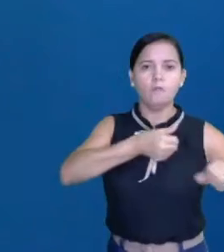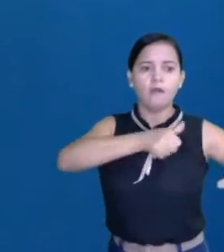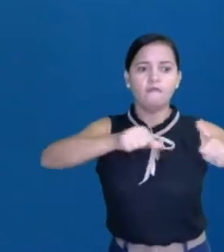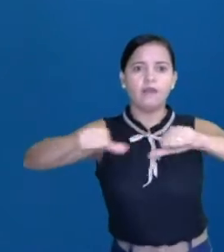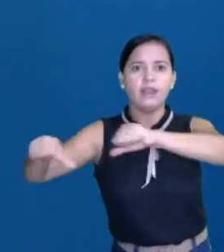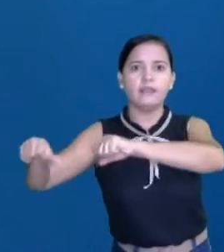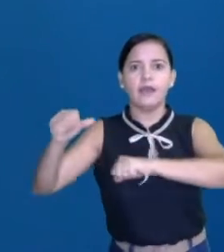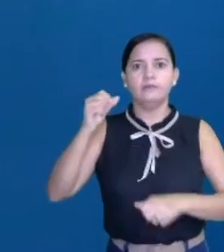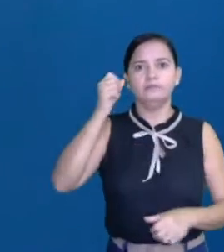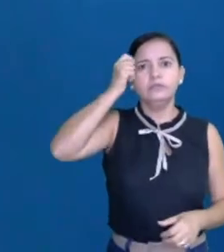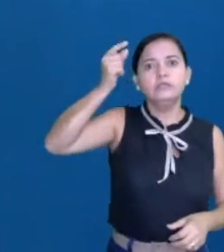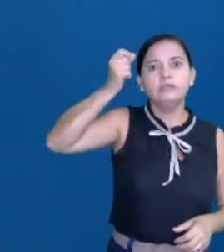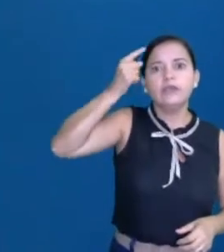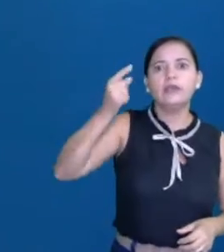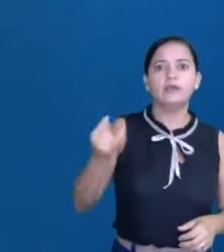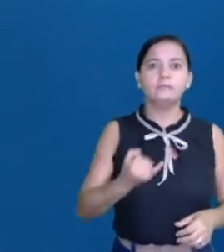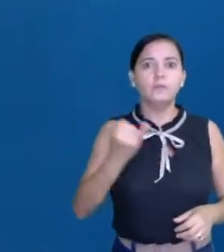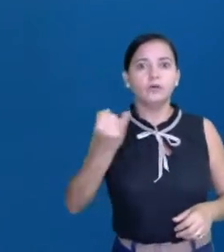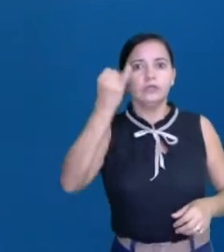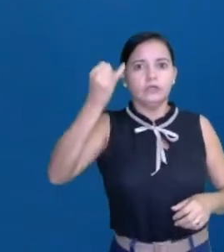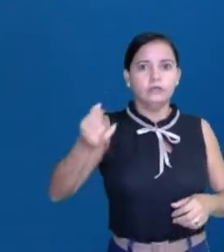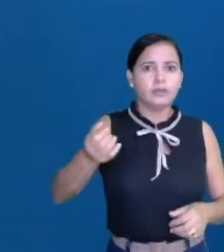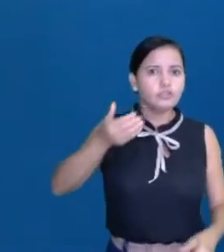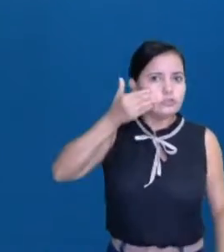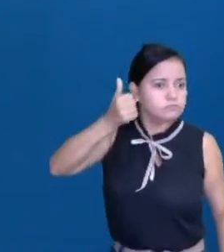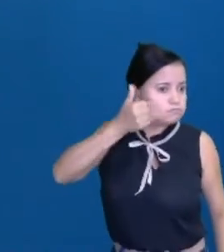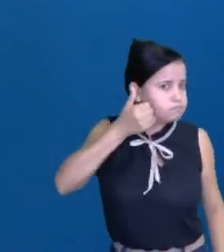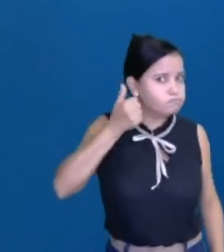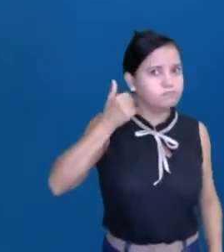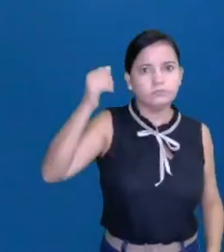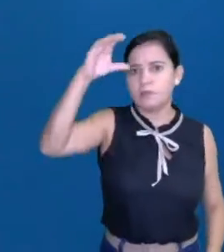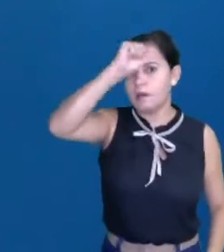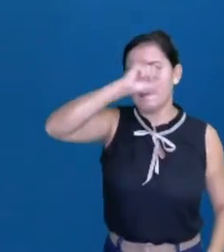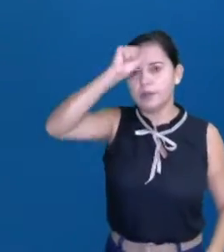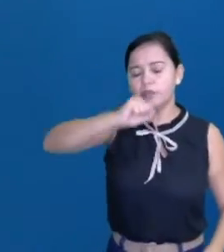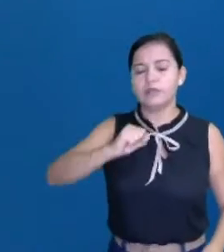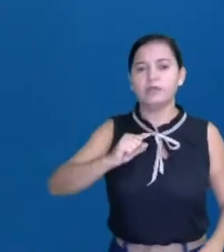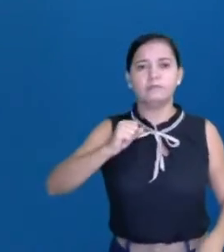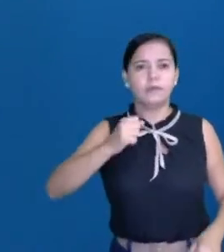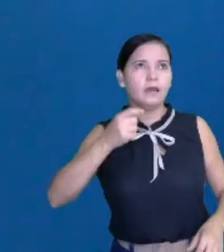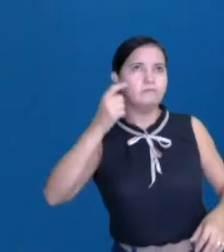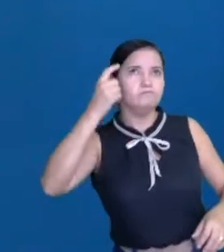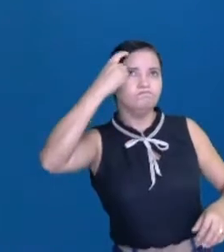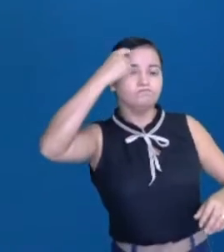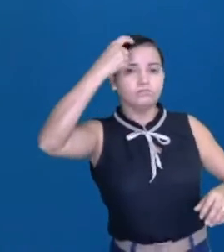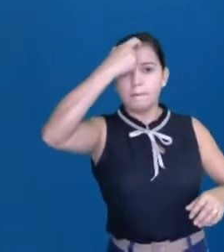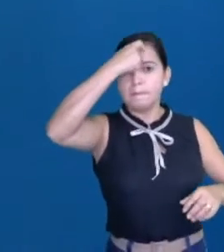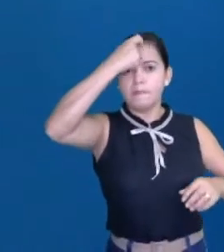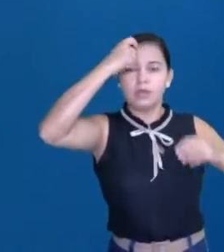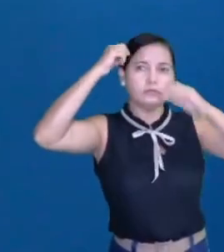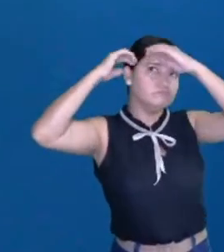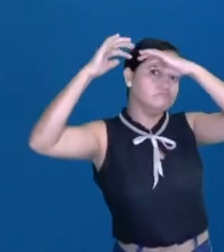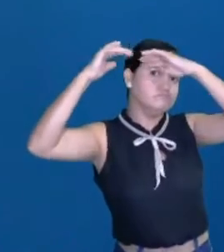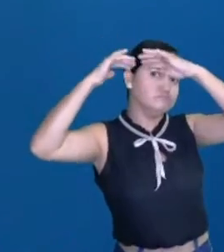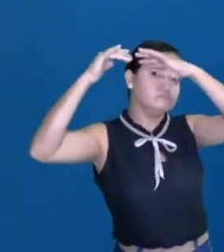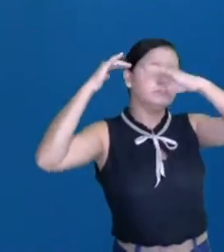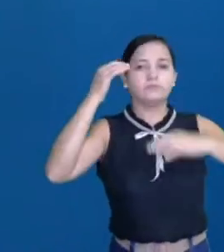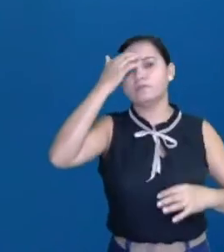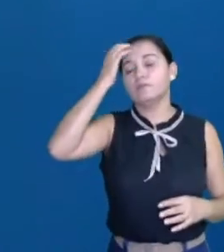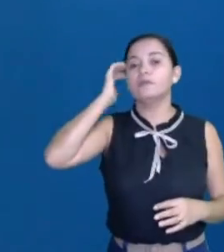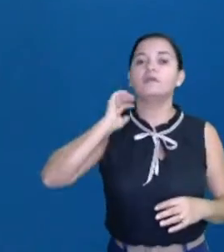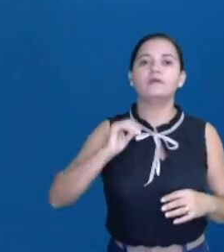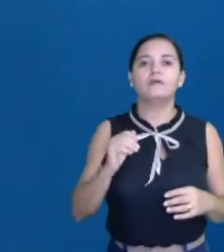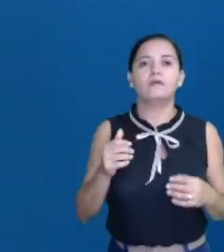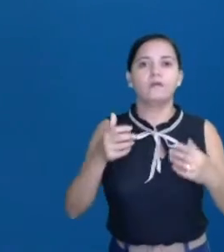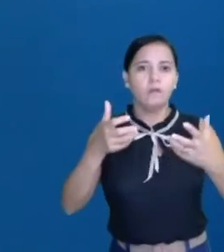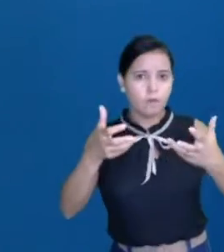que são tão relevantes para o nosso saber, para que a gente tenha aquela emancipação crítica e reflexiva. Lembre-se de uma coisa, a gente está querendo